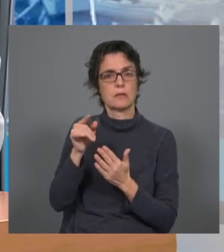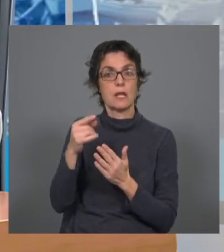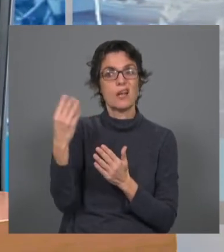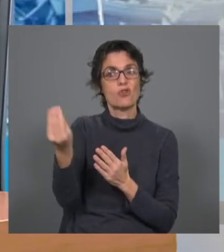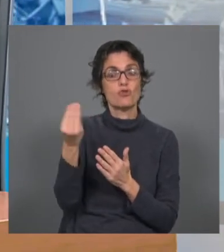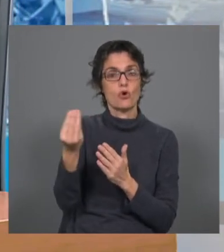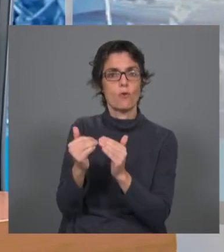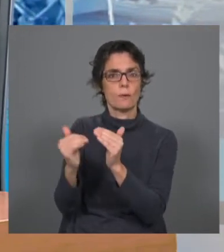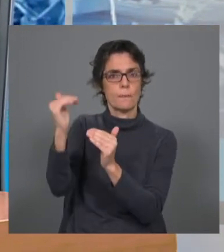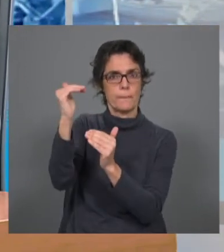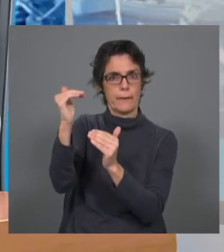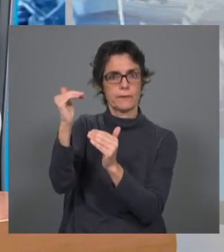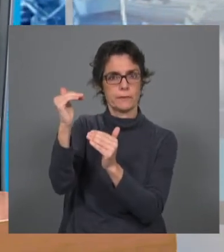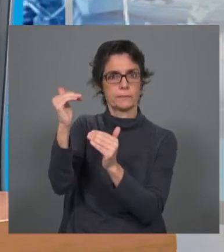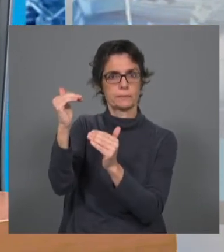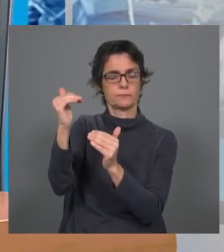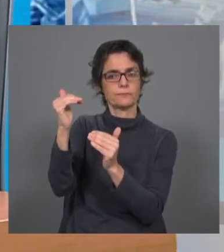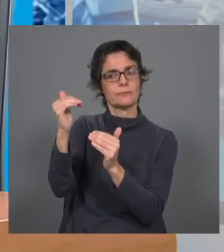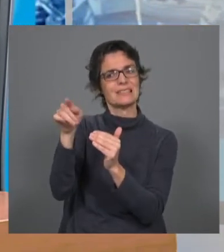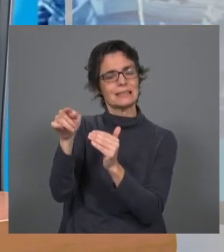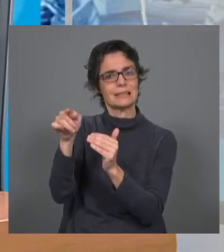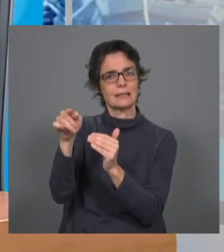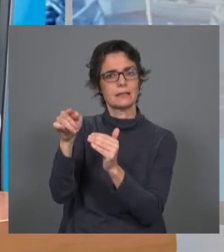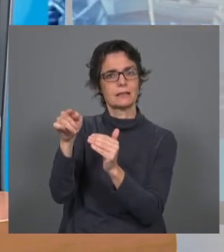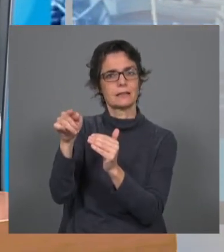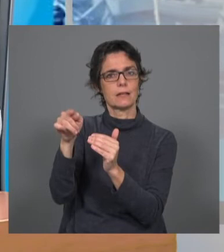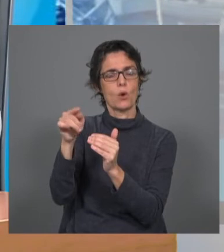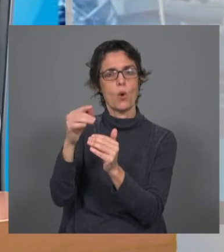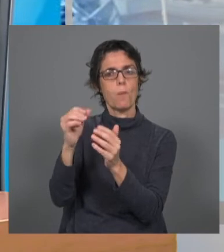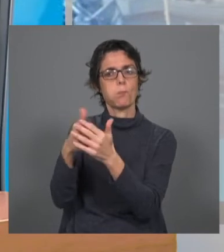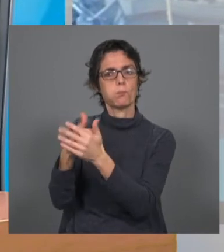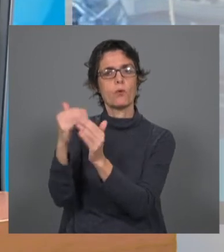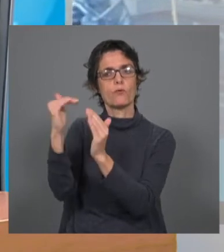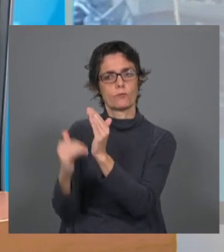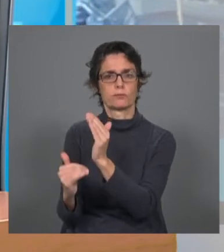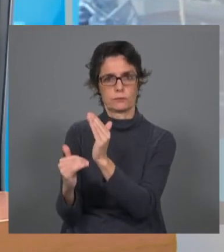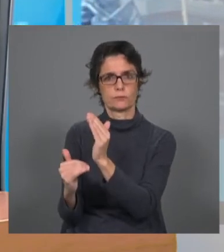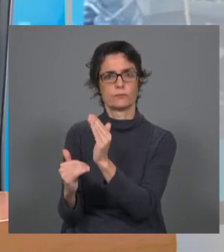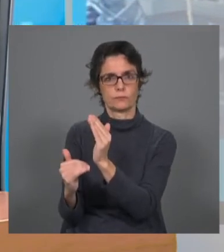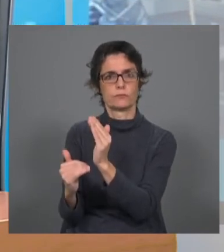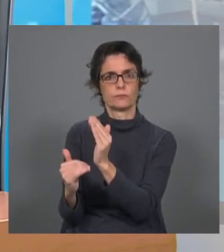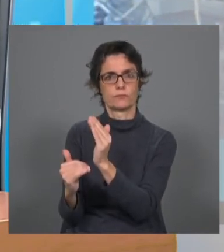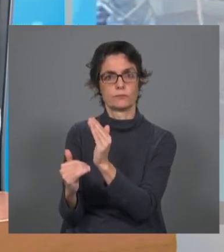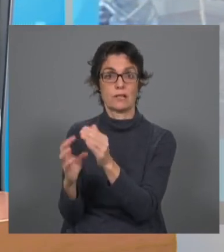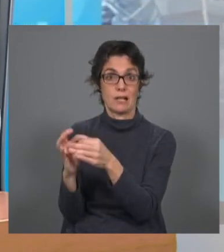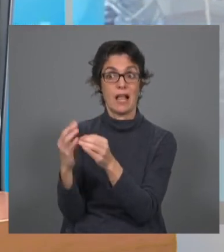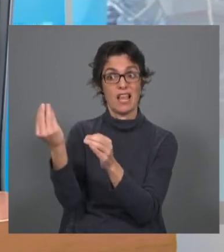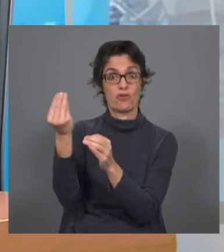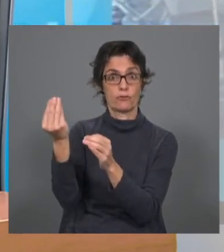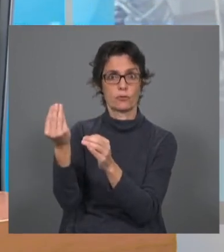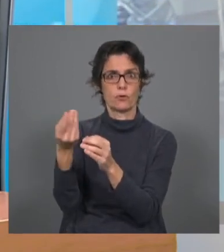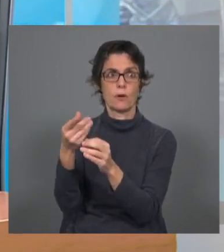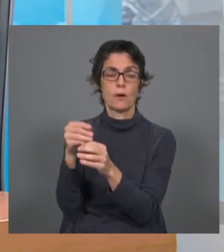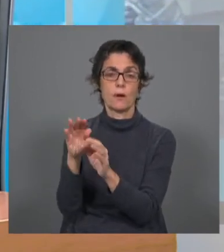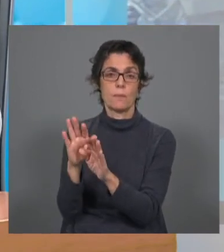jovem, tem tido menos mortalidade. Também tem menos capacidade de